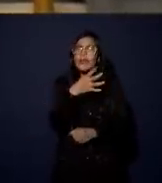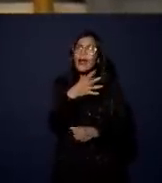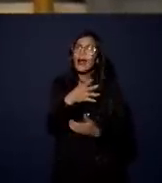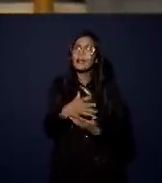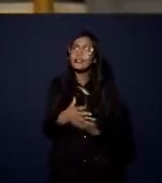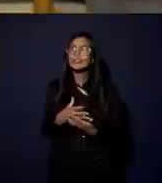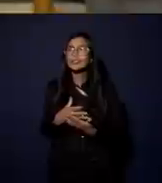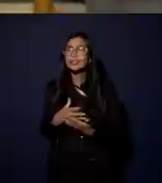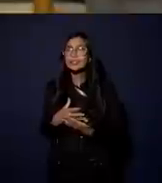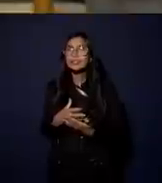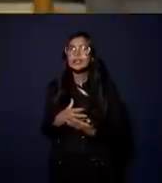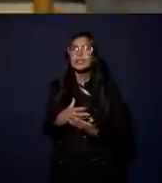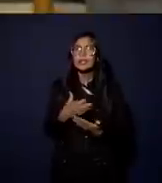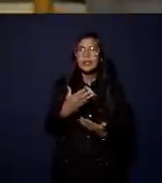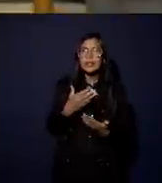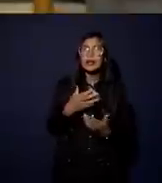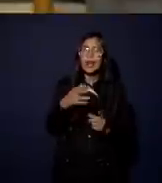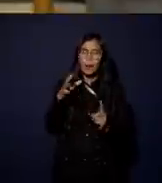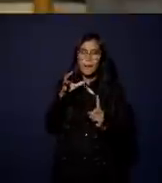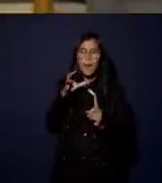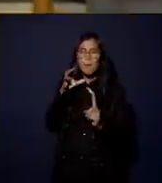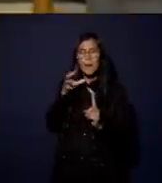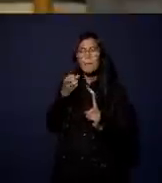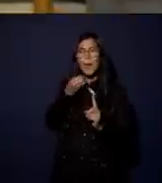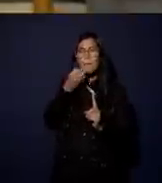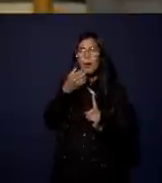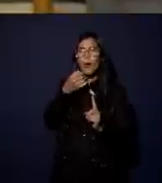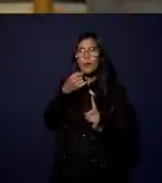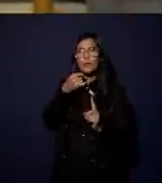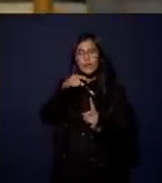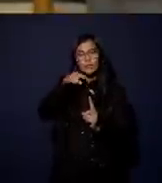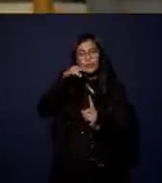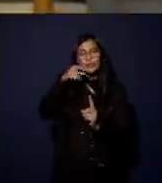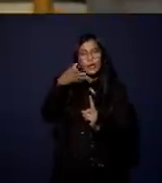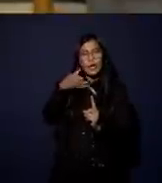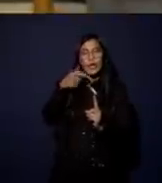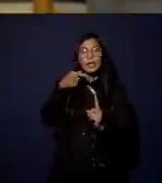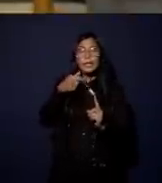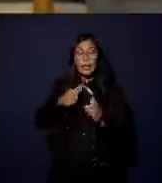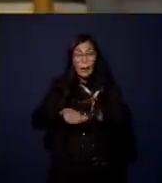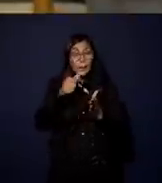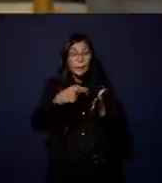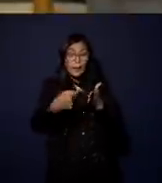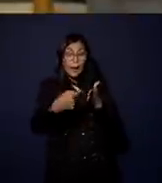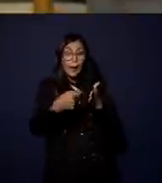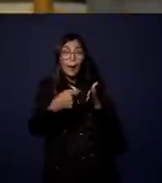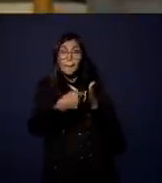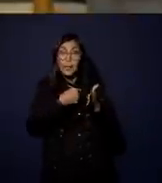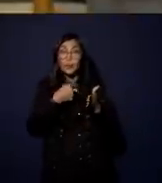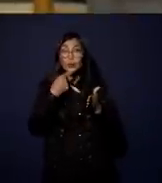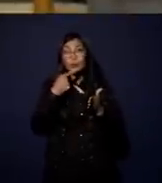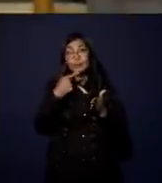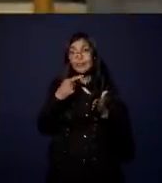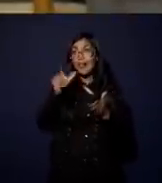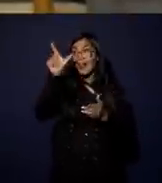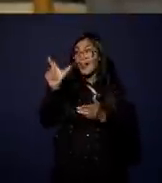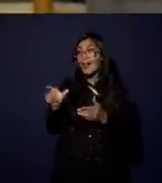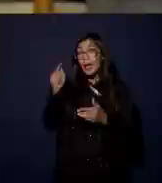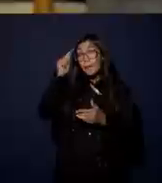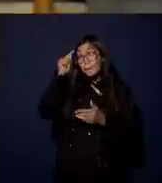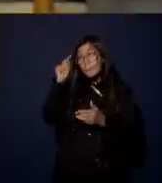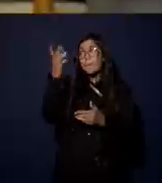que são são atraentes eu né acho que na primeira pergunta comentei que quem decide é o consumidor